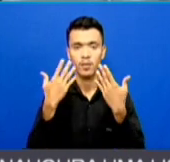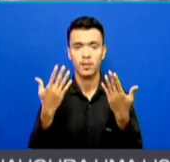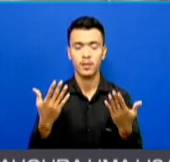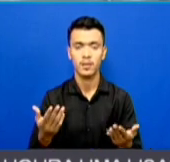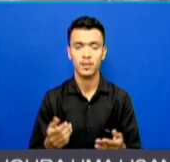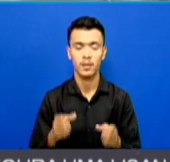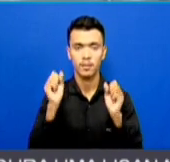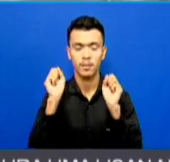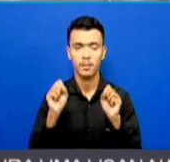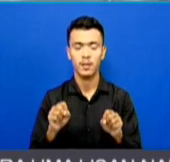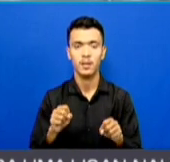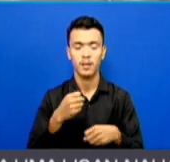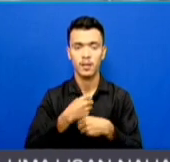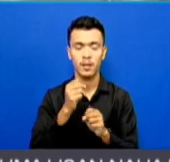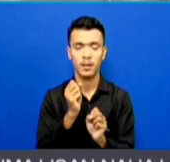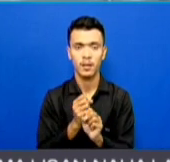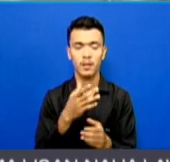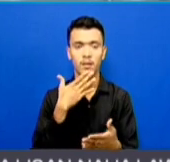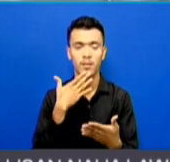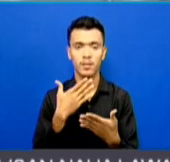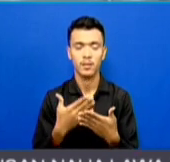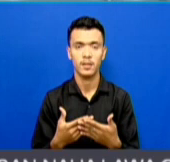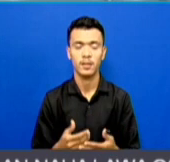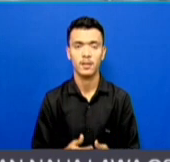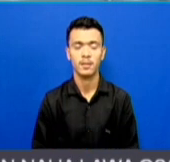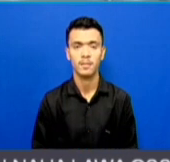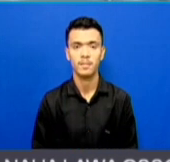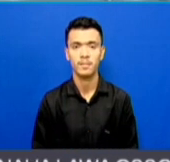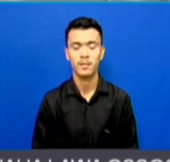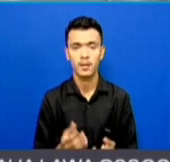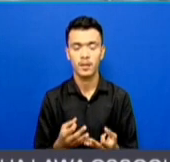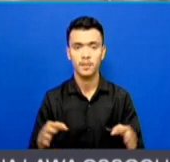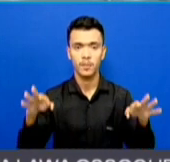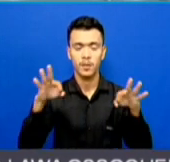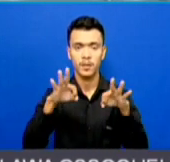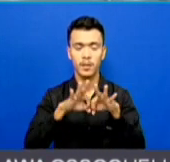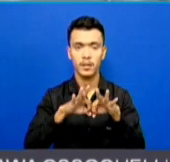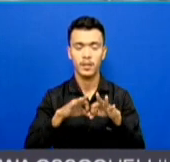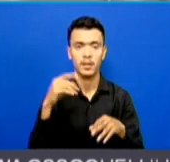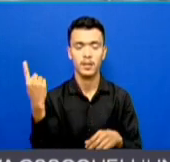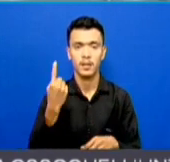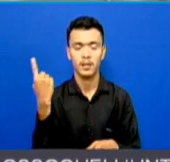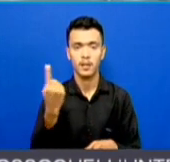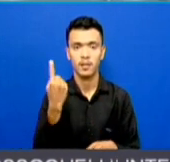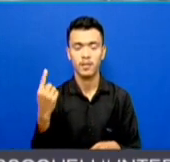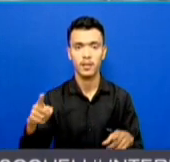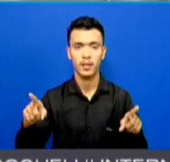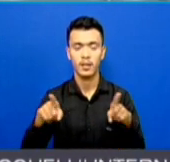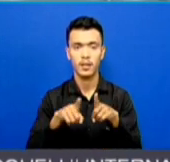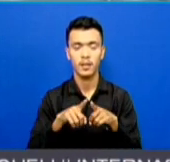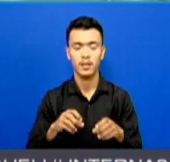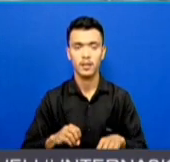atau beda saya bot, bos resiliensi kita. Importanti maka nafati hal esam